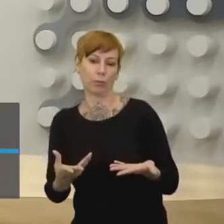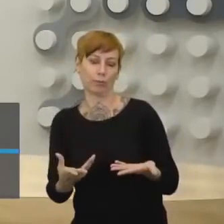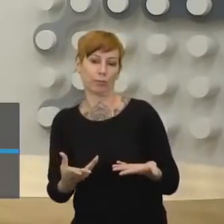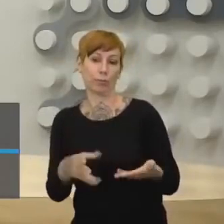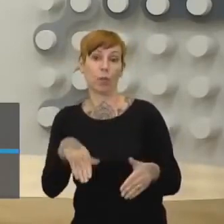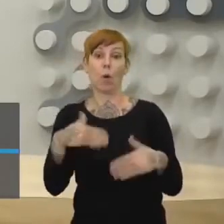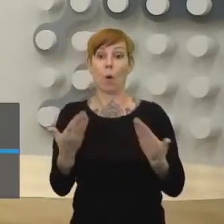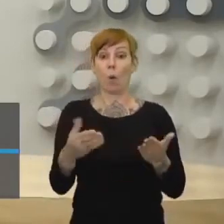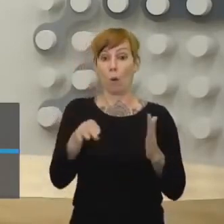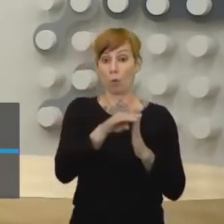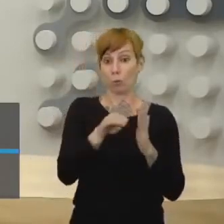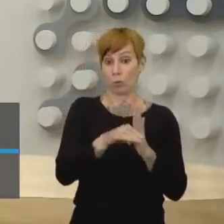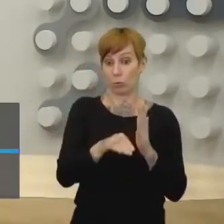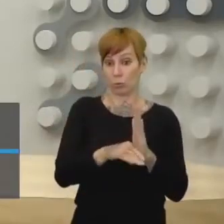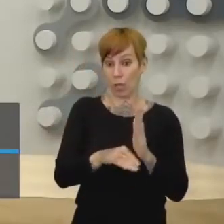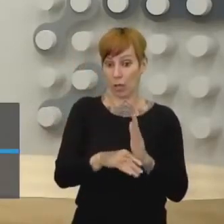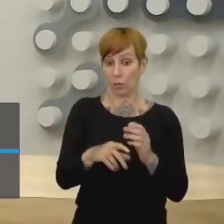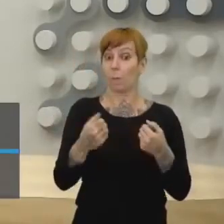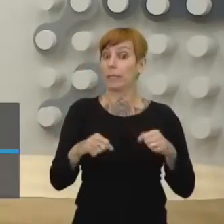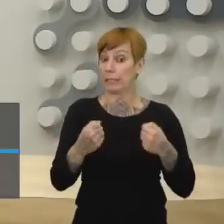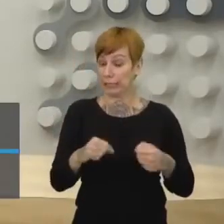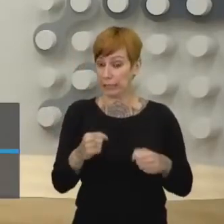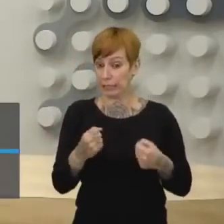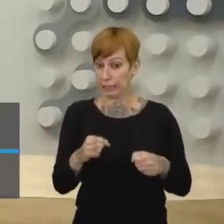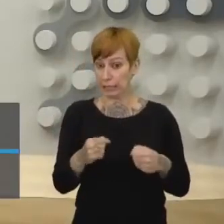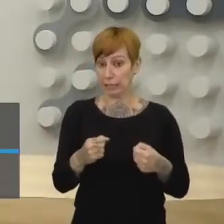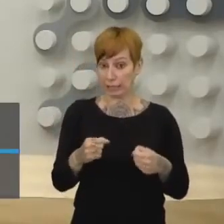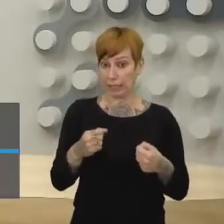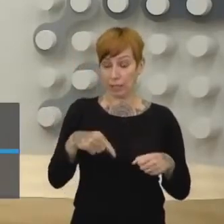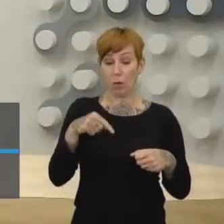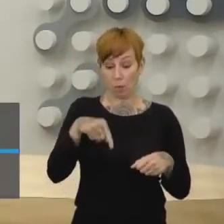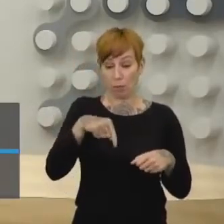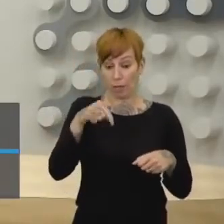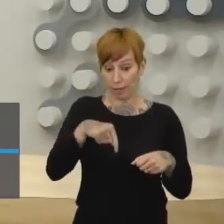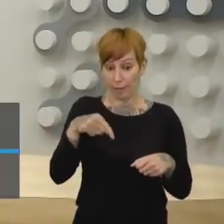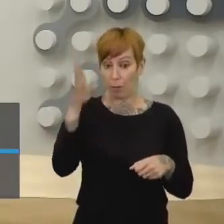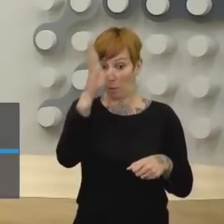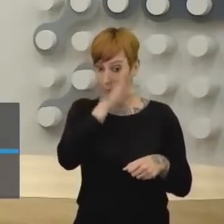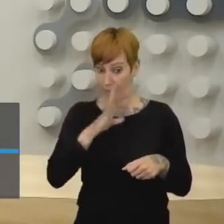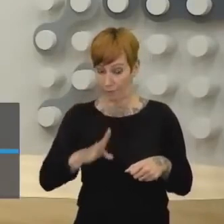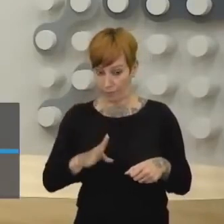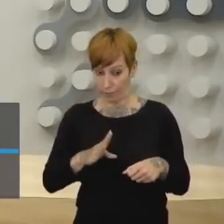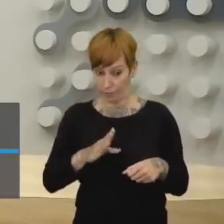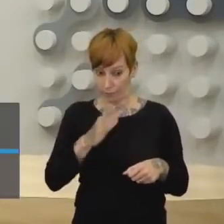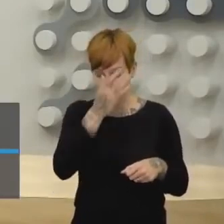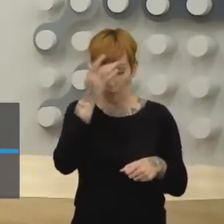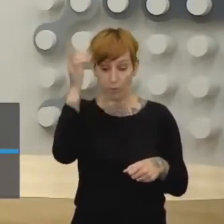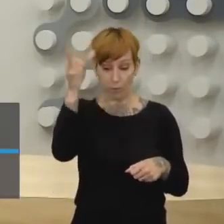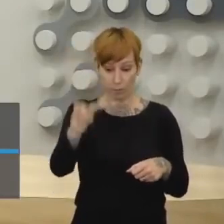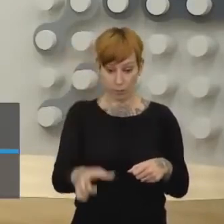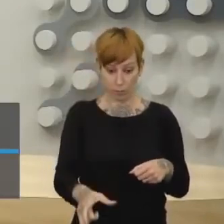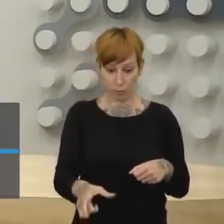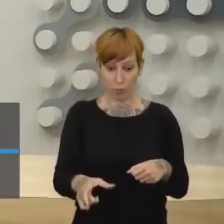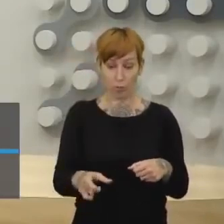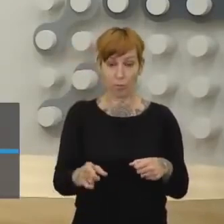4 livros em média, né, os brasileiros leem 4 livros em média por ano, então, 3 meses, 4 livros,